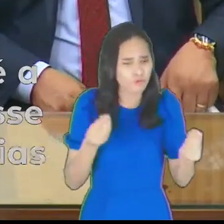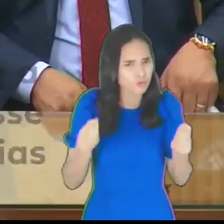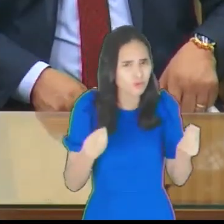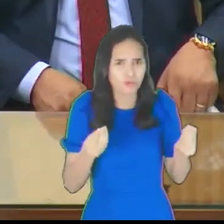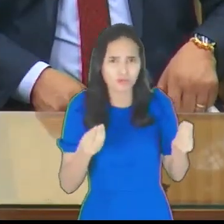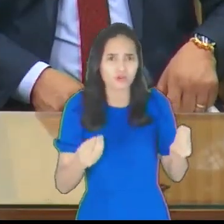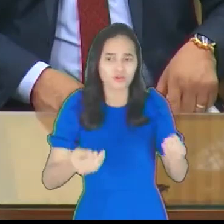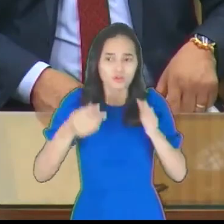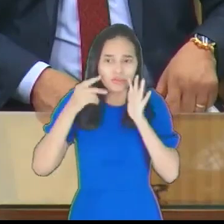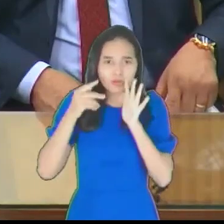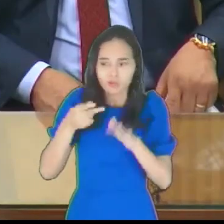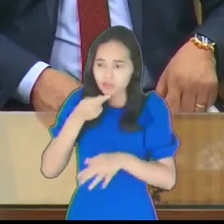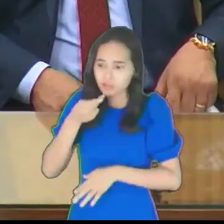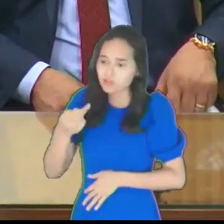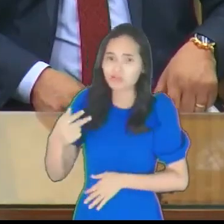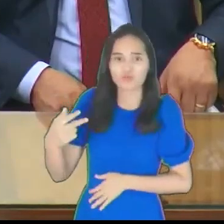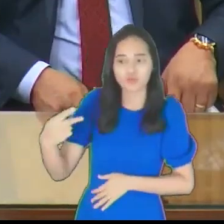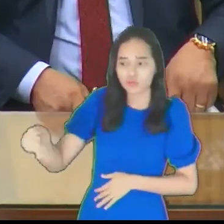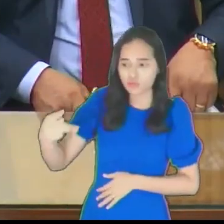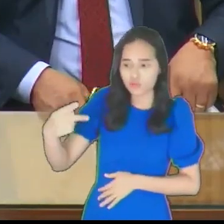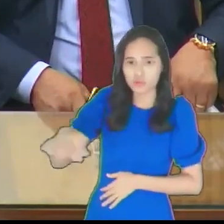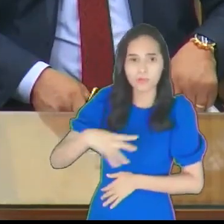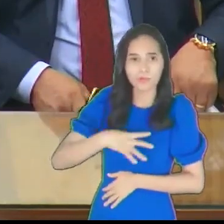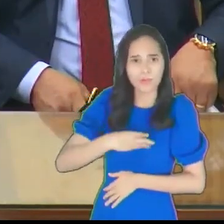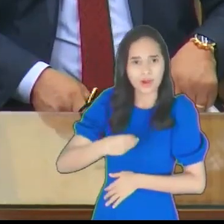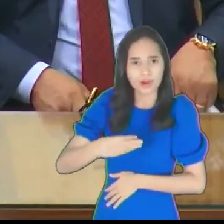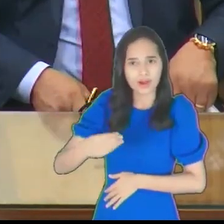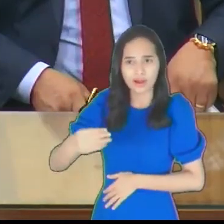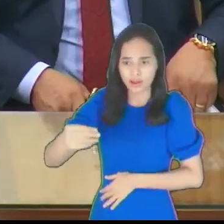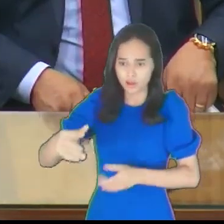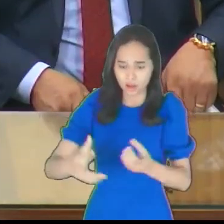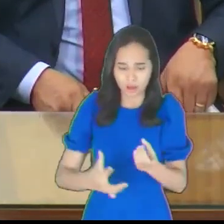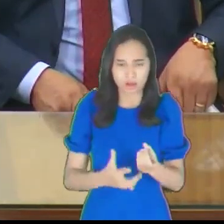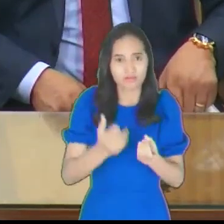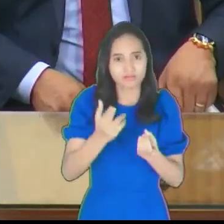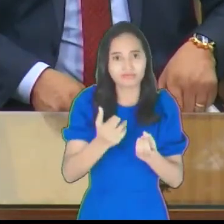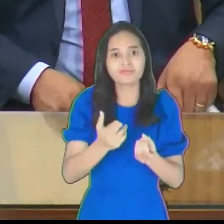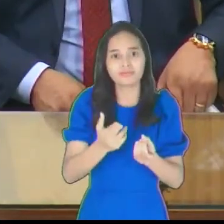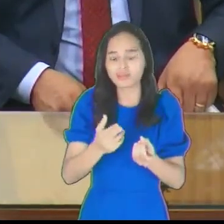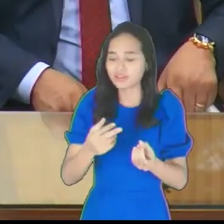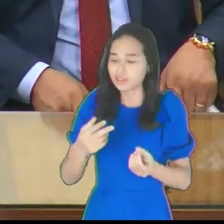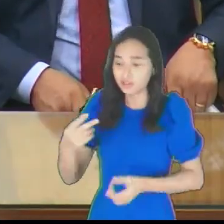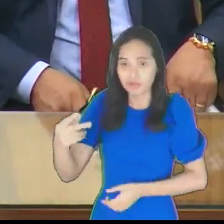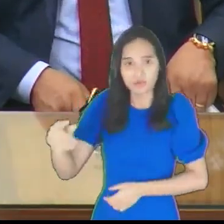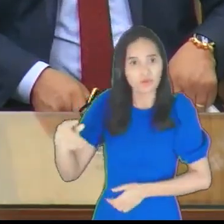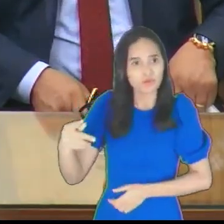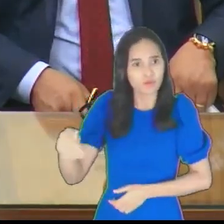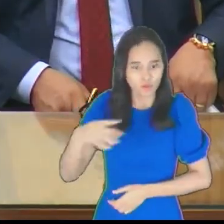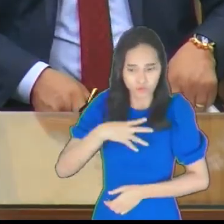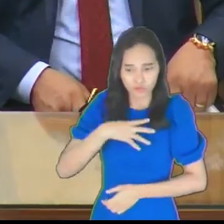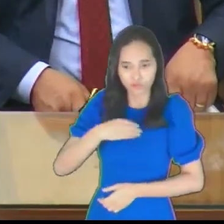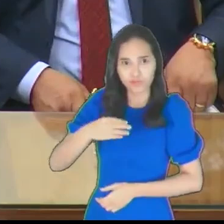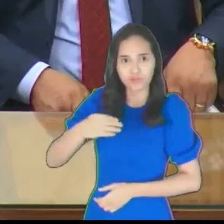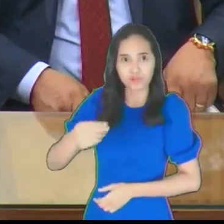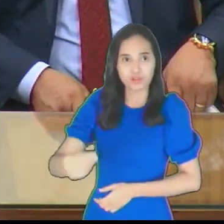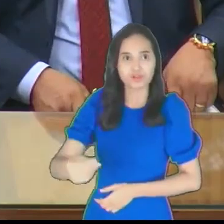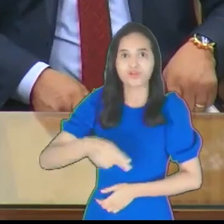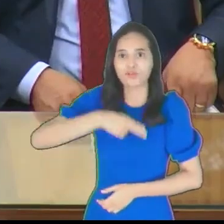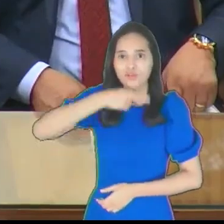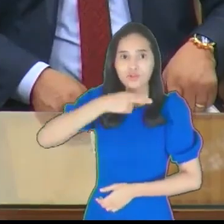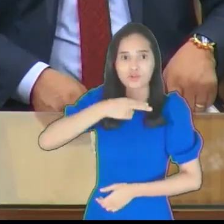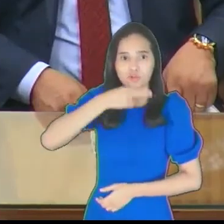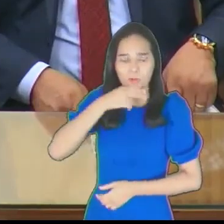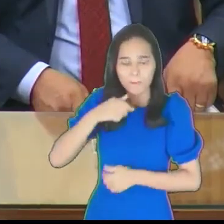os descendentes dele seriam castrados, que os filhos dele, os netos e os bisnetos